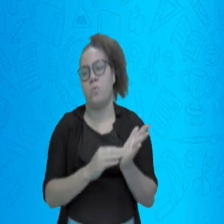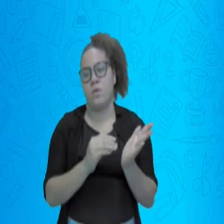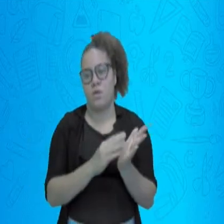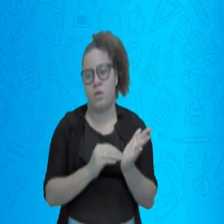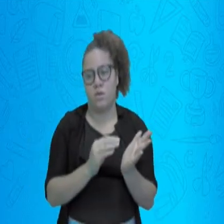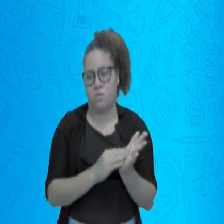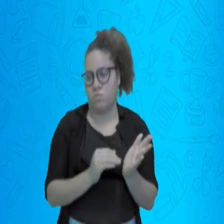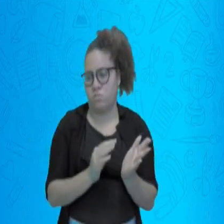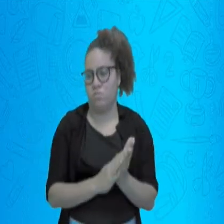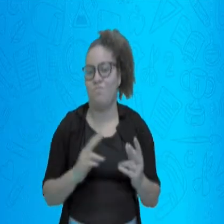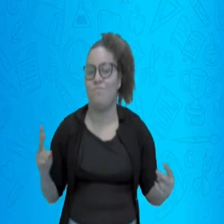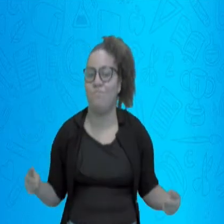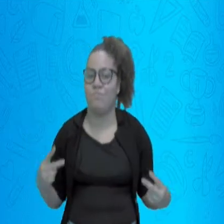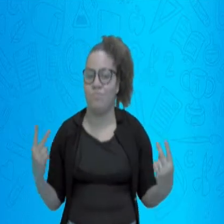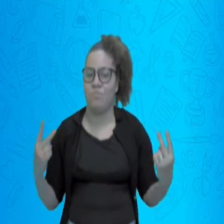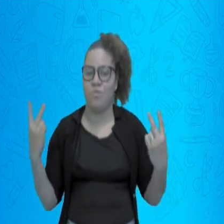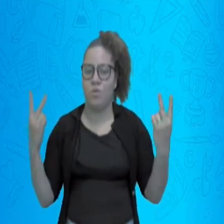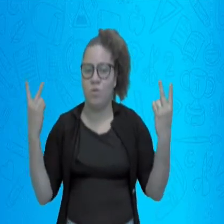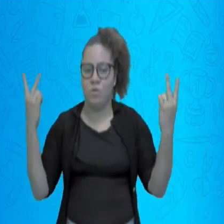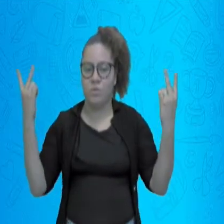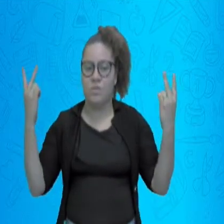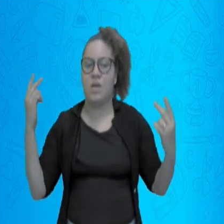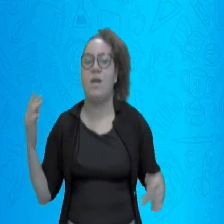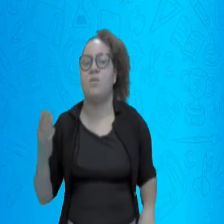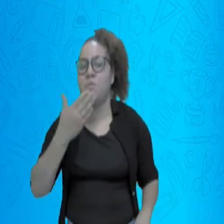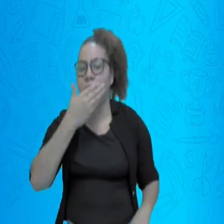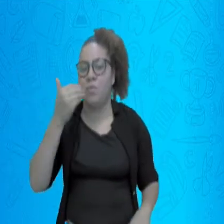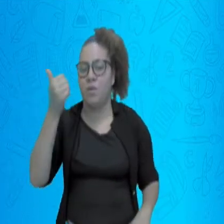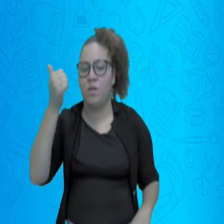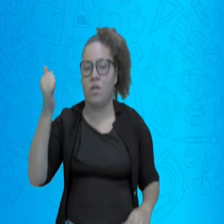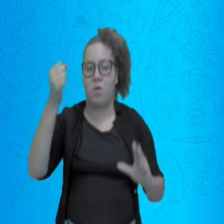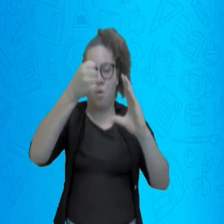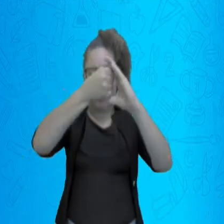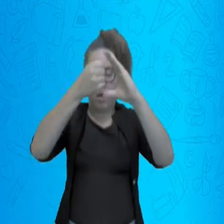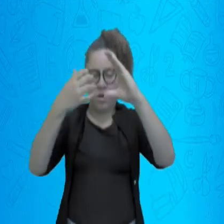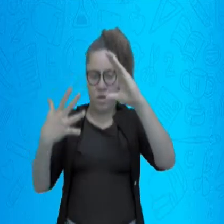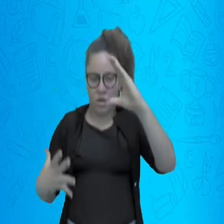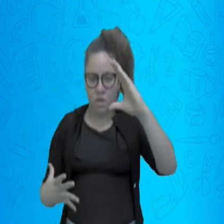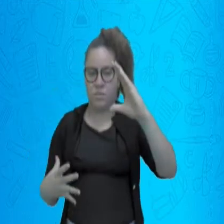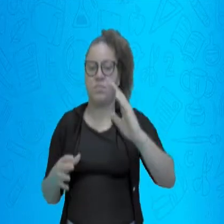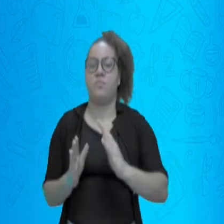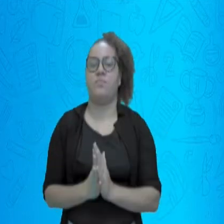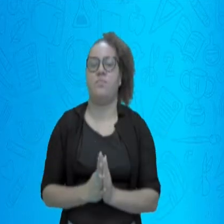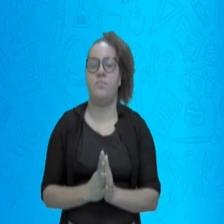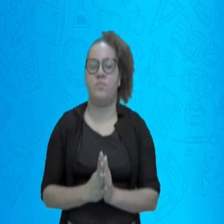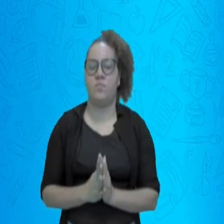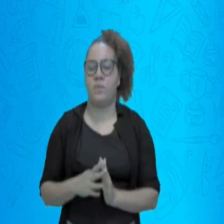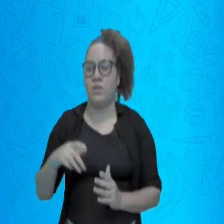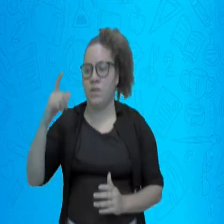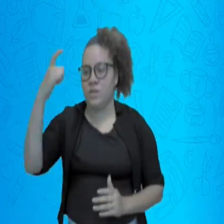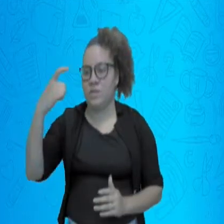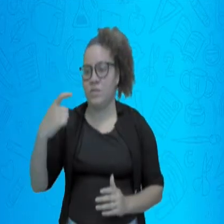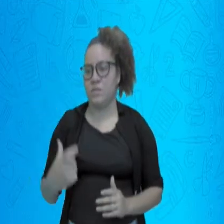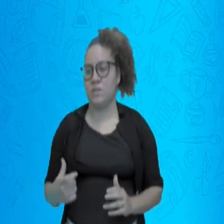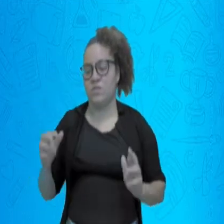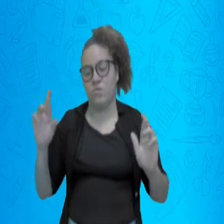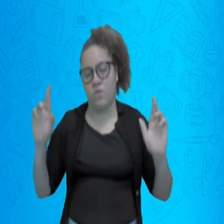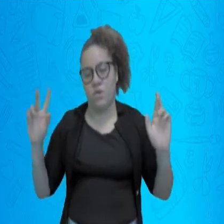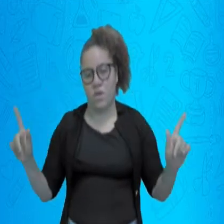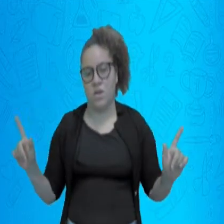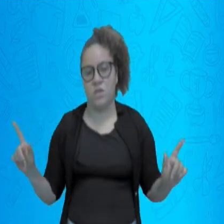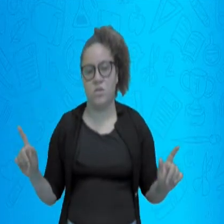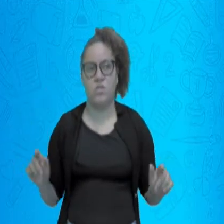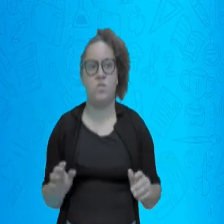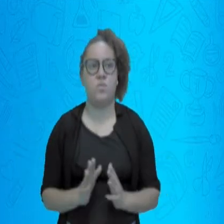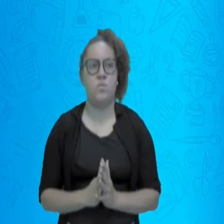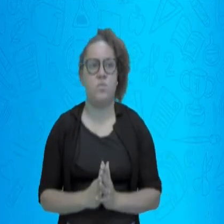valorizada por aquilo que tem de melhor. Ser diferente é único, é uma característica